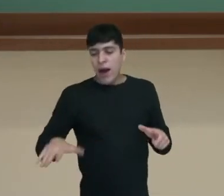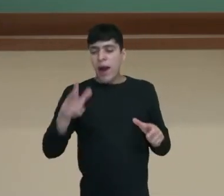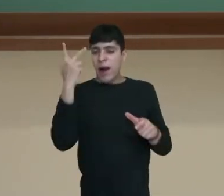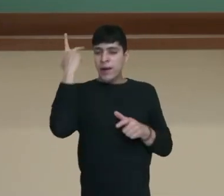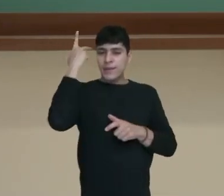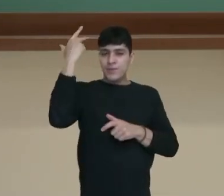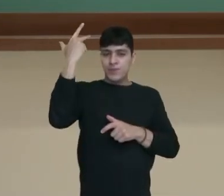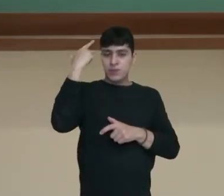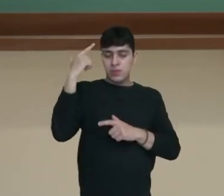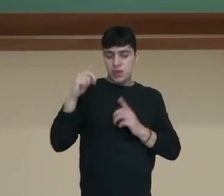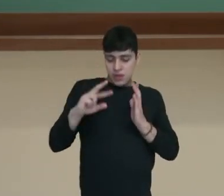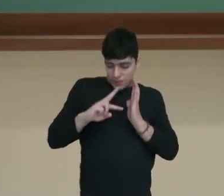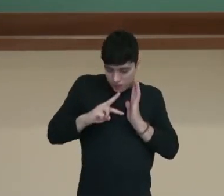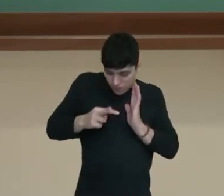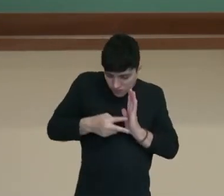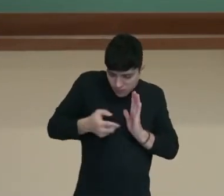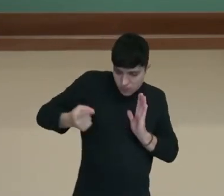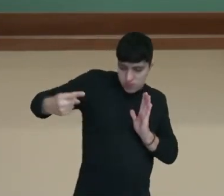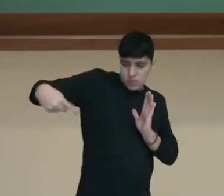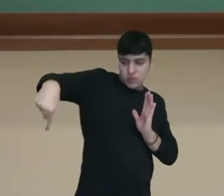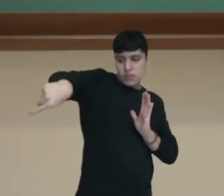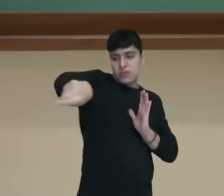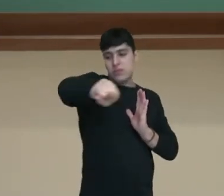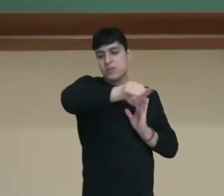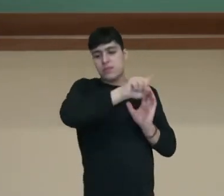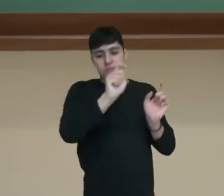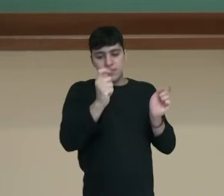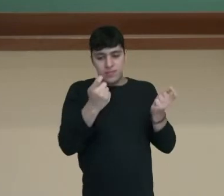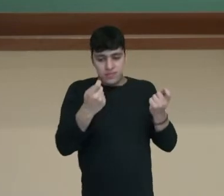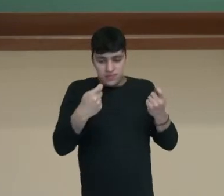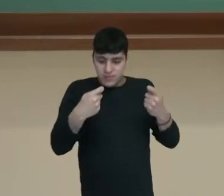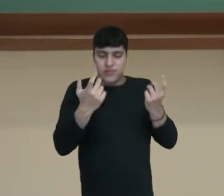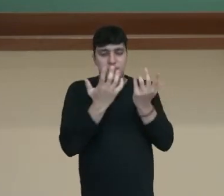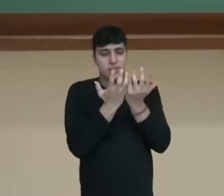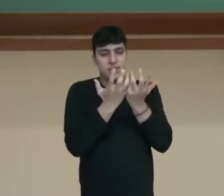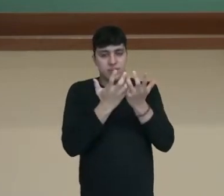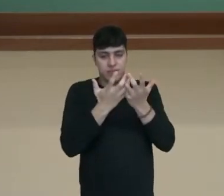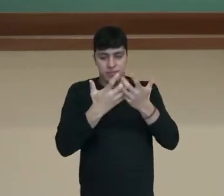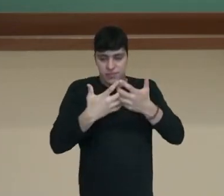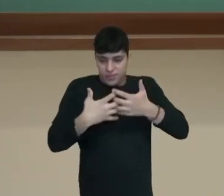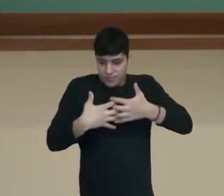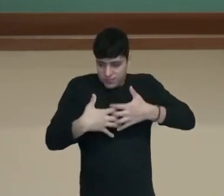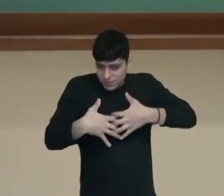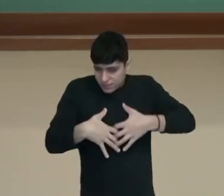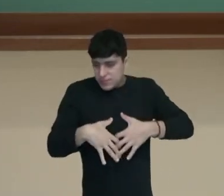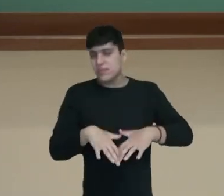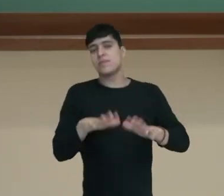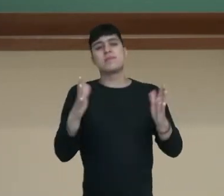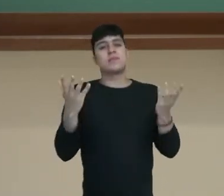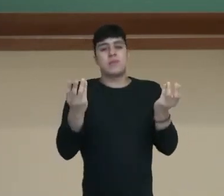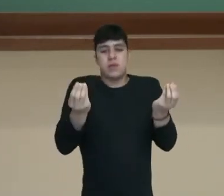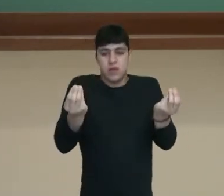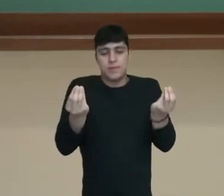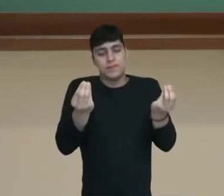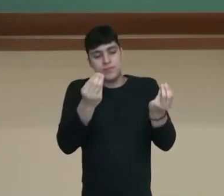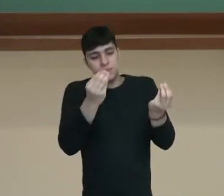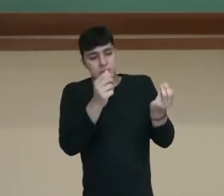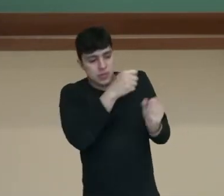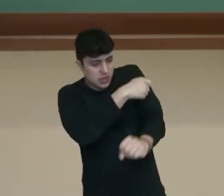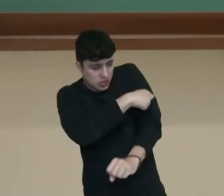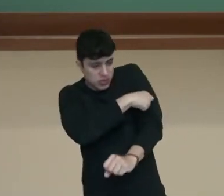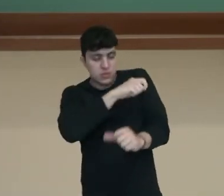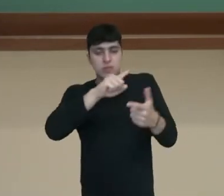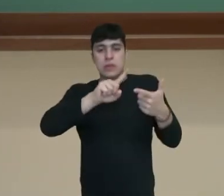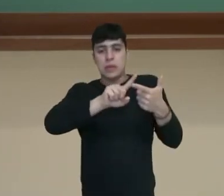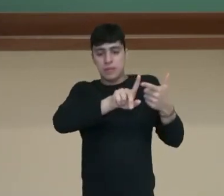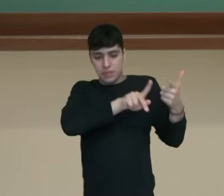comum. Quer dizer que a coisa tem que funcionar entre todos nós, entre os alunos que estão na minha escola, os funcionários, os professores. É um